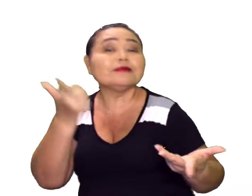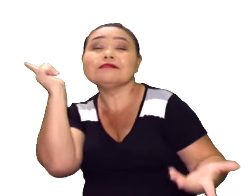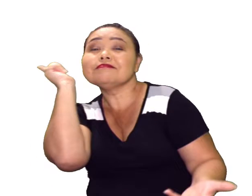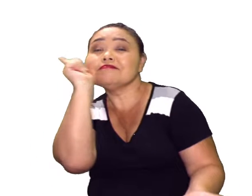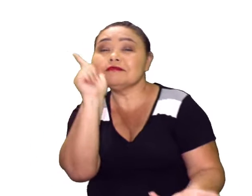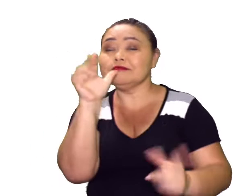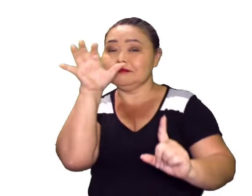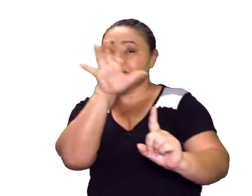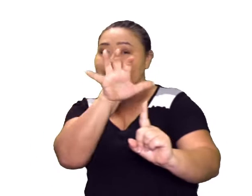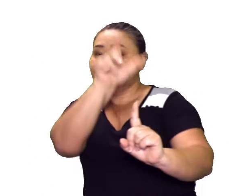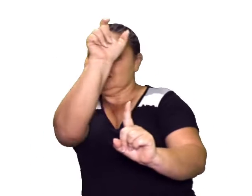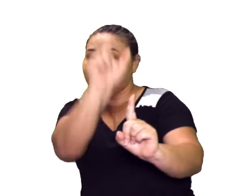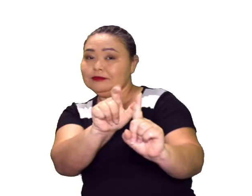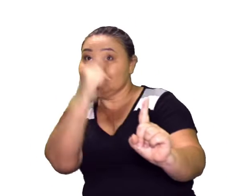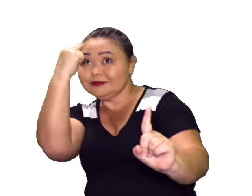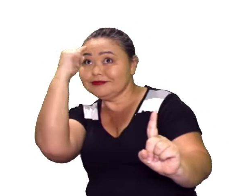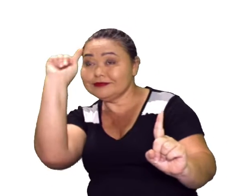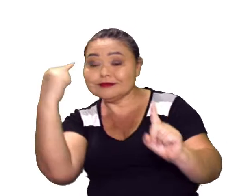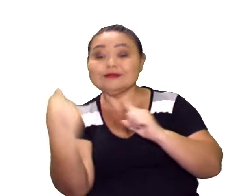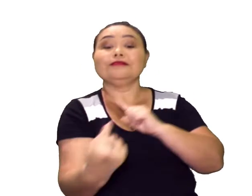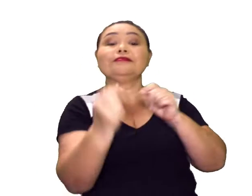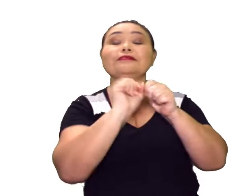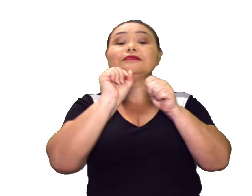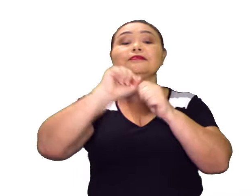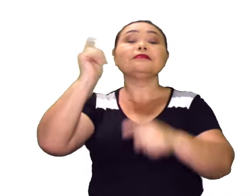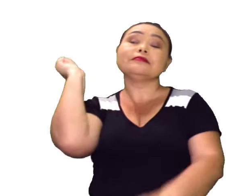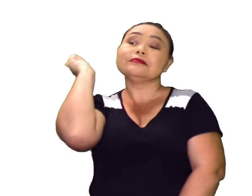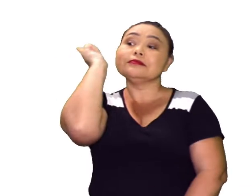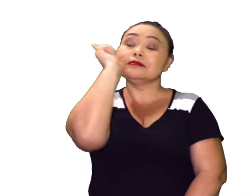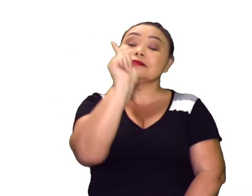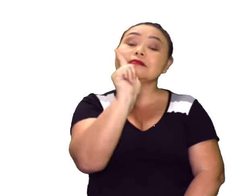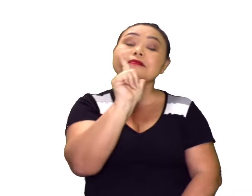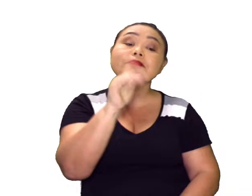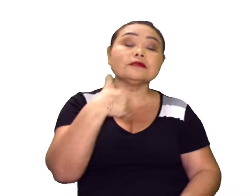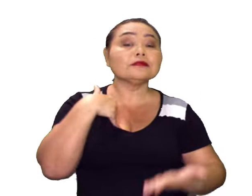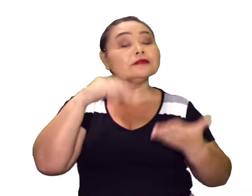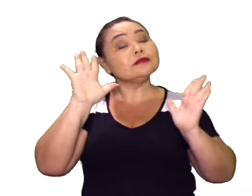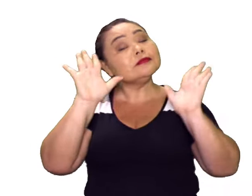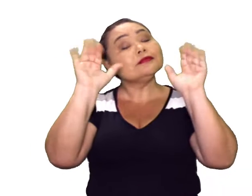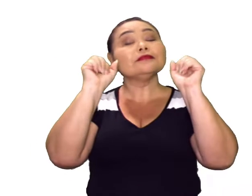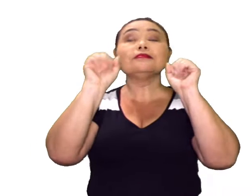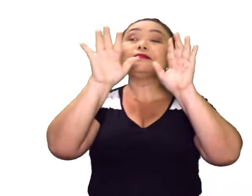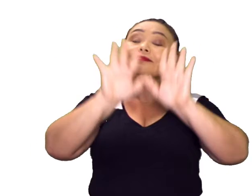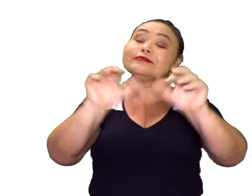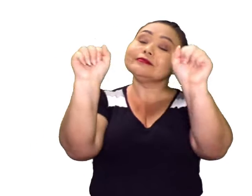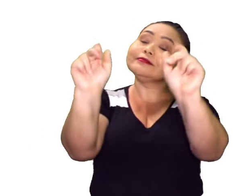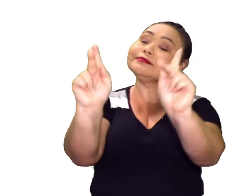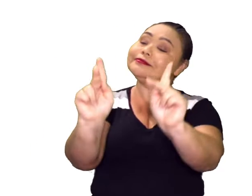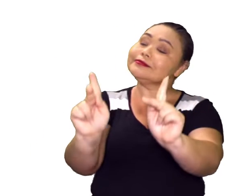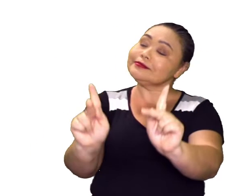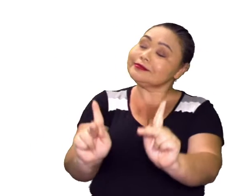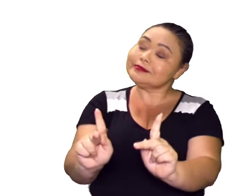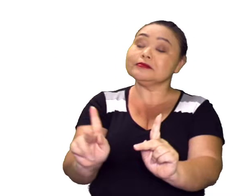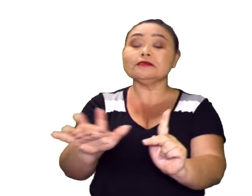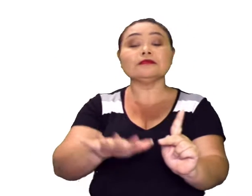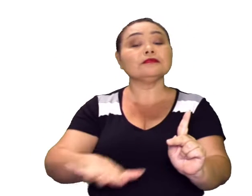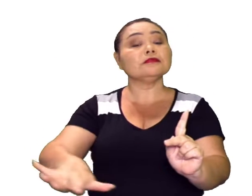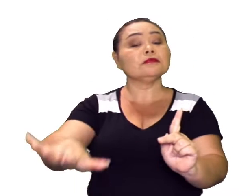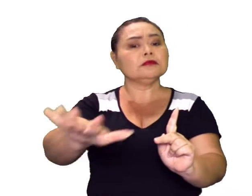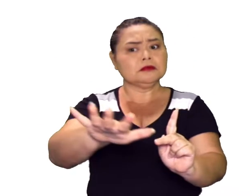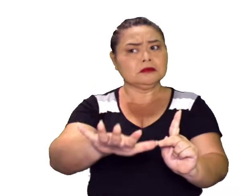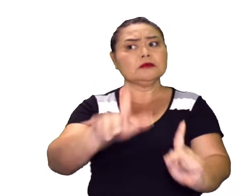conseguia influenciar as pessoas de forma que ele conseguia pacificar situações